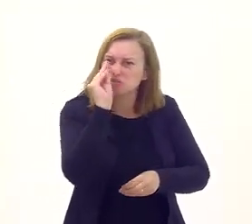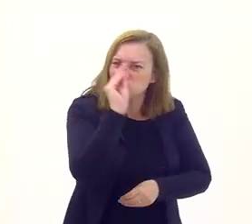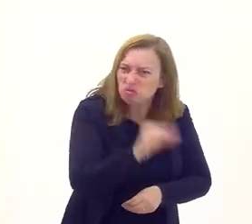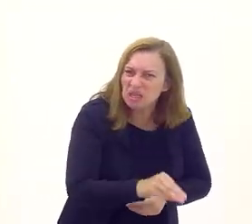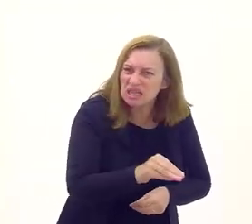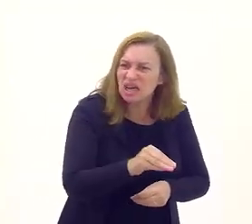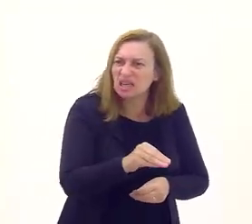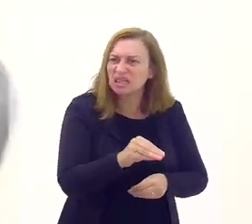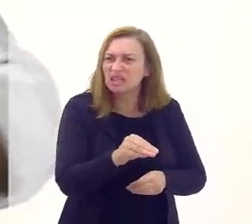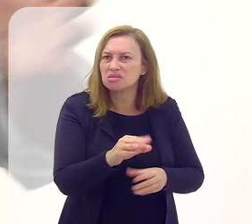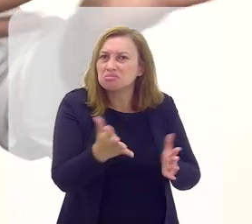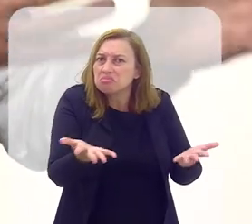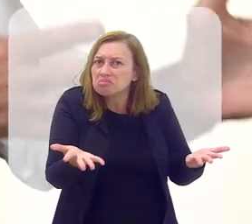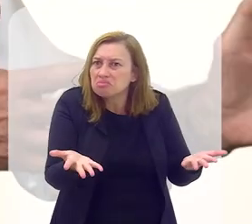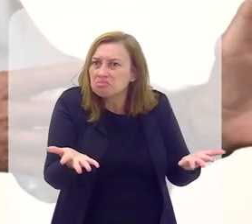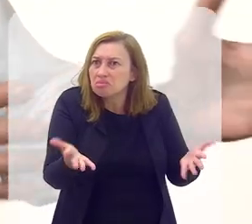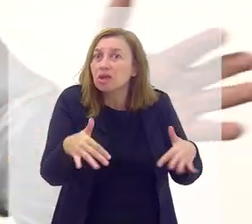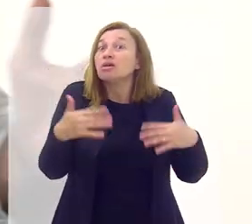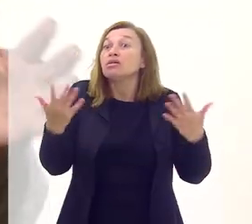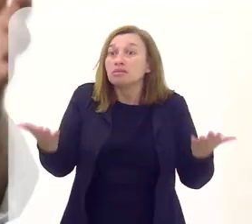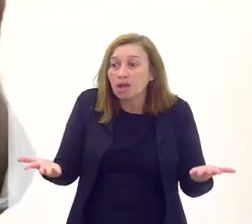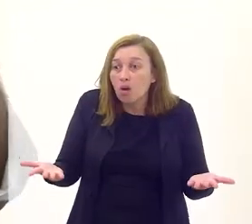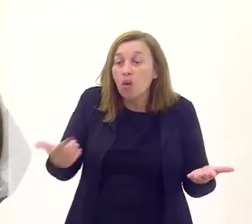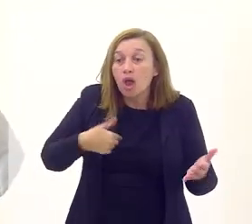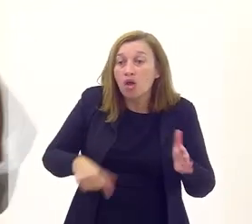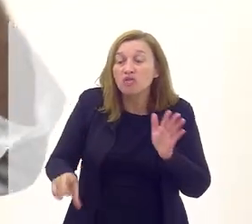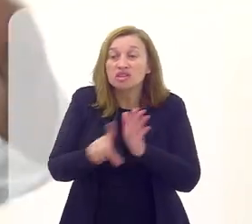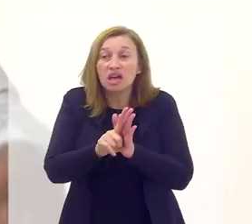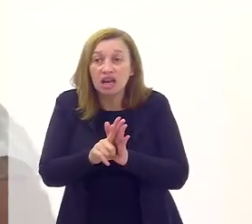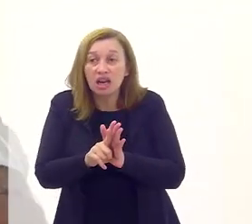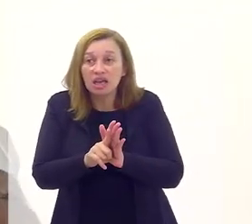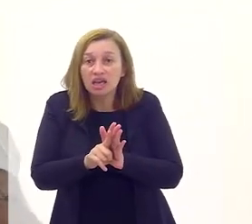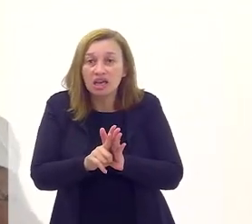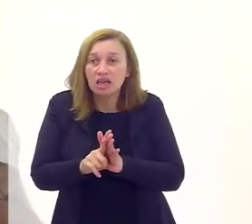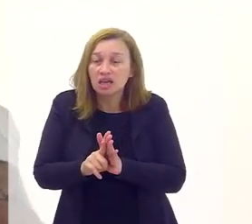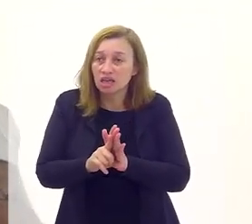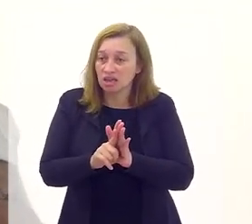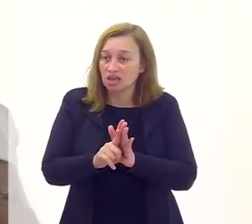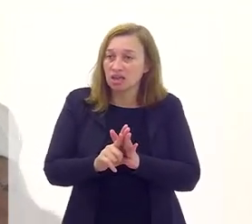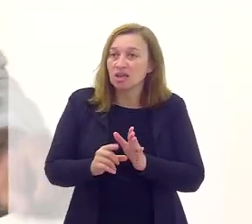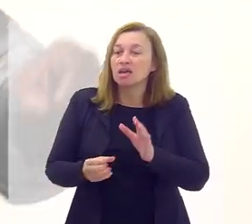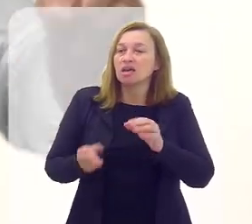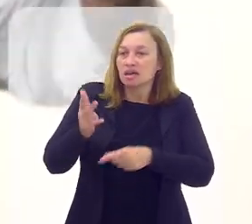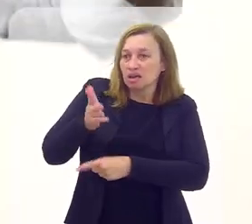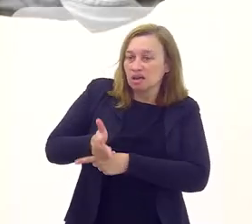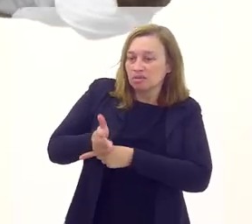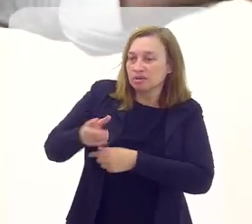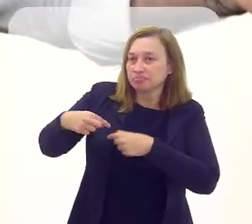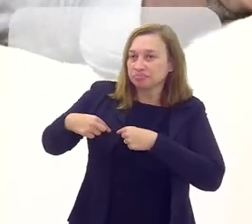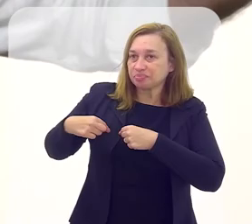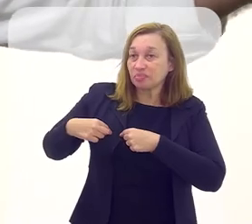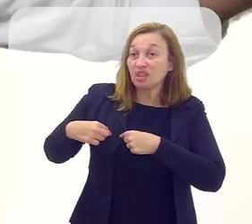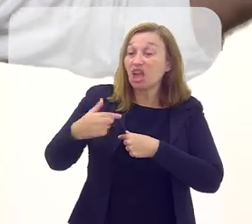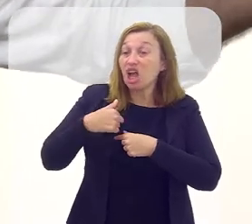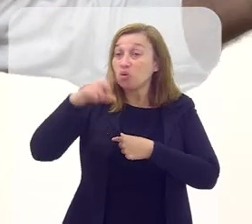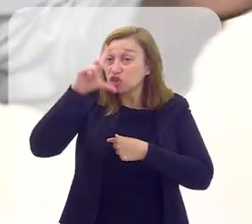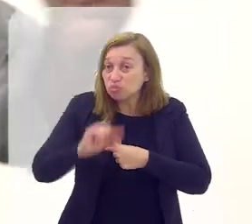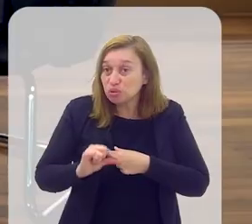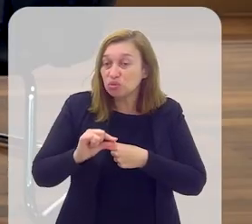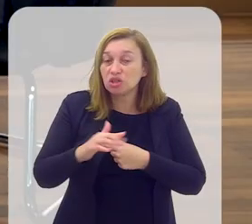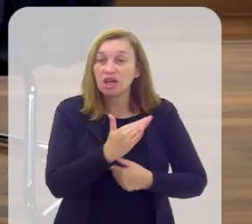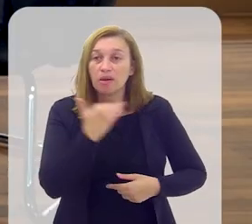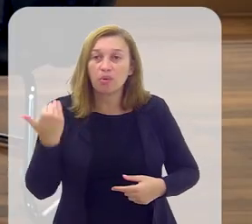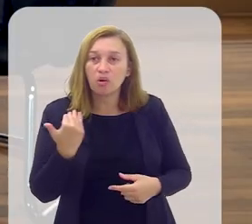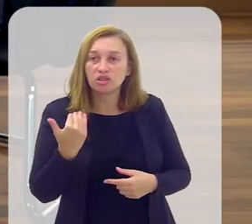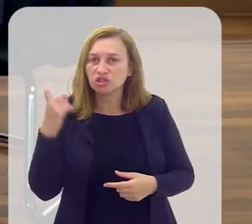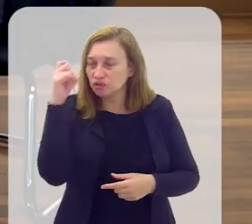discriminadas, humilhadas, ou assassinadas. Então, eu fiz a lei da câmera nos uniformes para diminuir o massacre das populações.